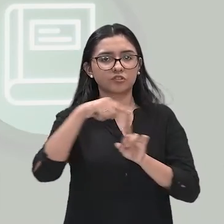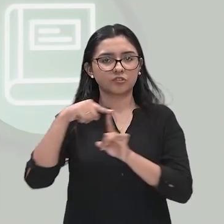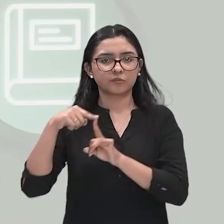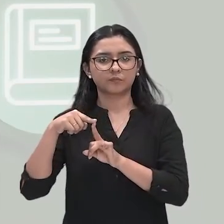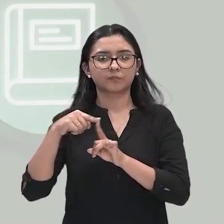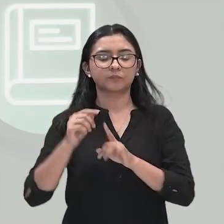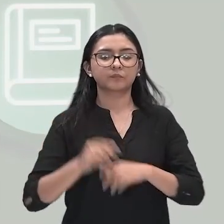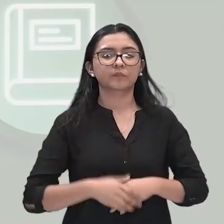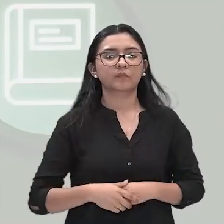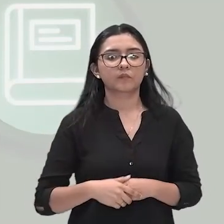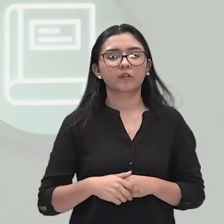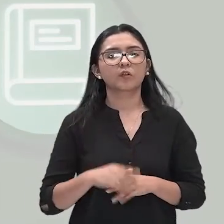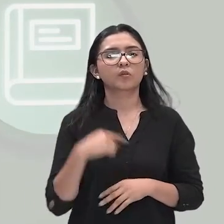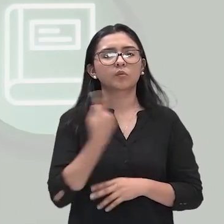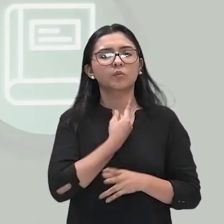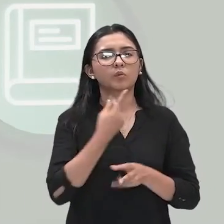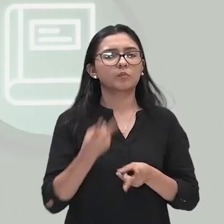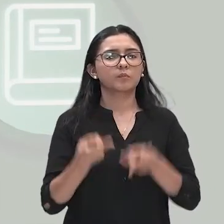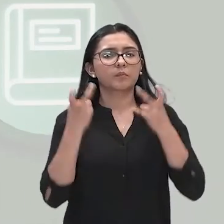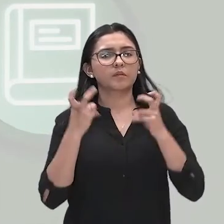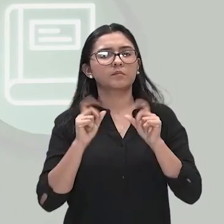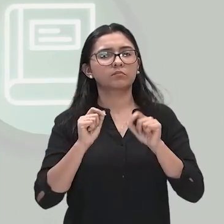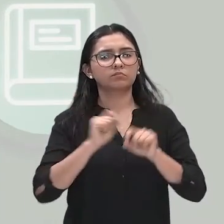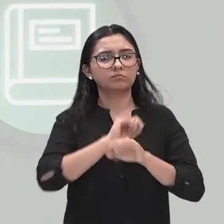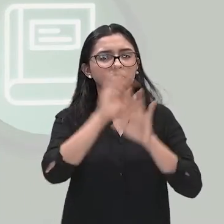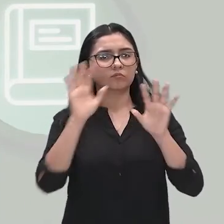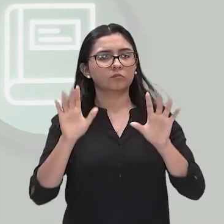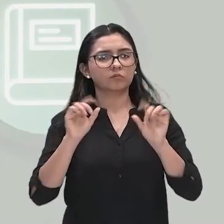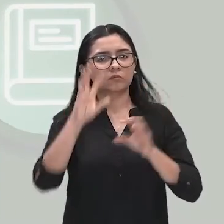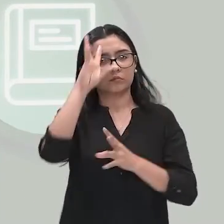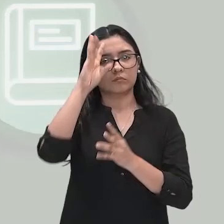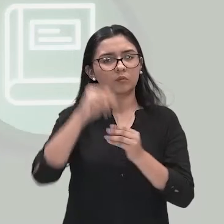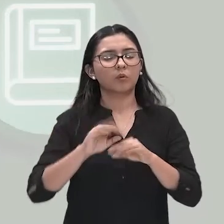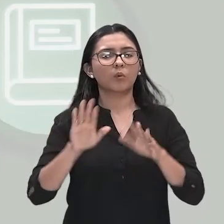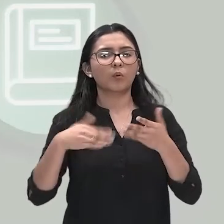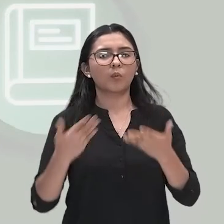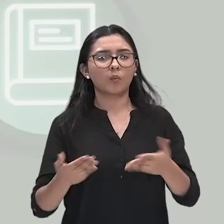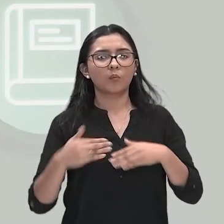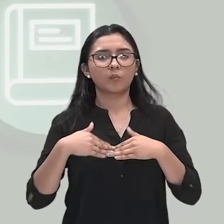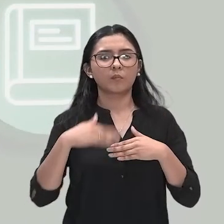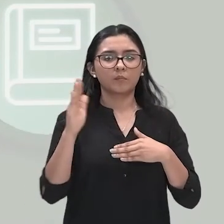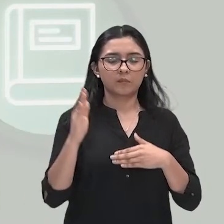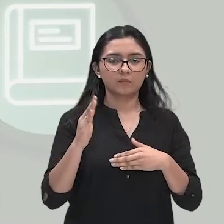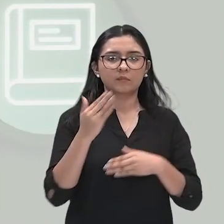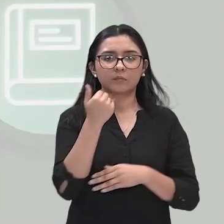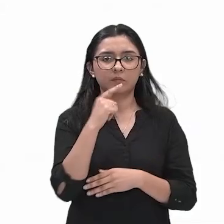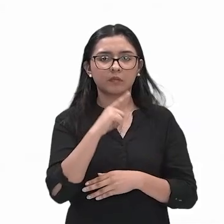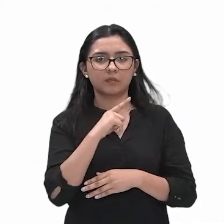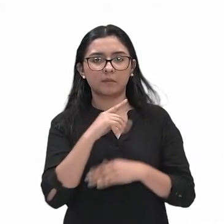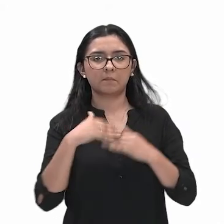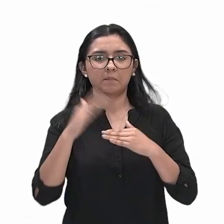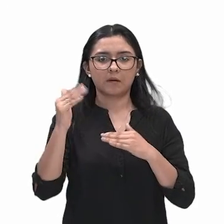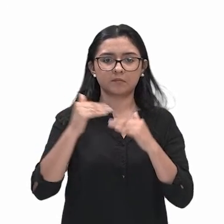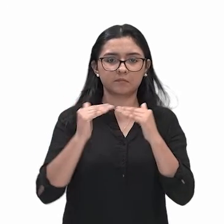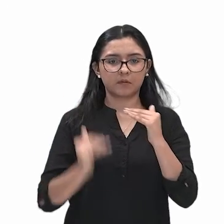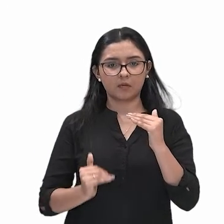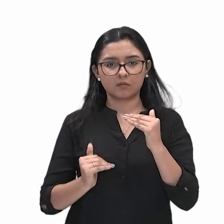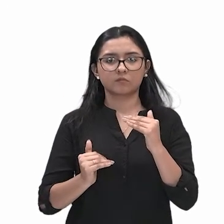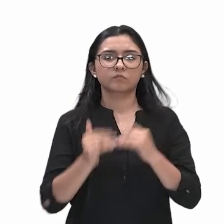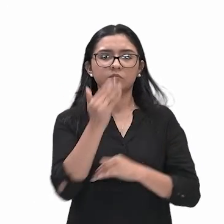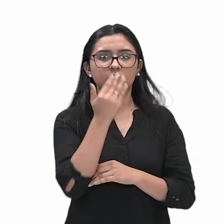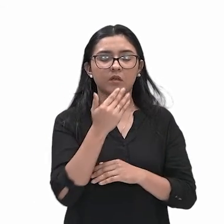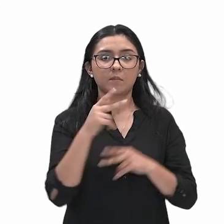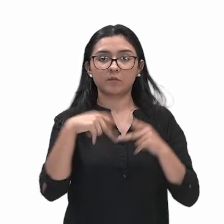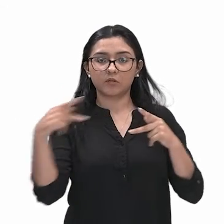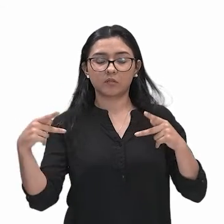que a gente consegue observar bem claramente quais alimentos têm mais ou menos proteínas, tá? Então, vamos dar uma olhadinha aí,